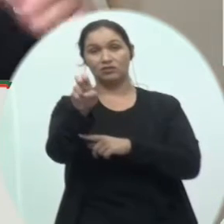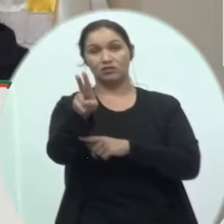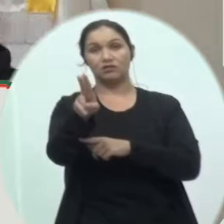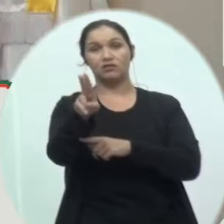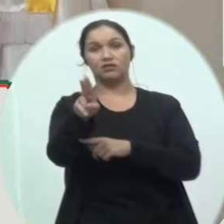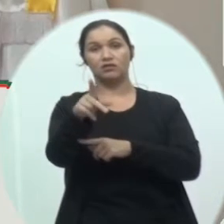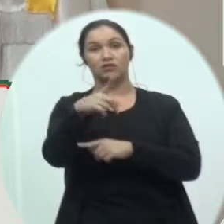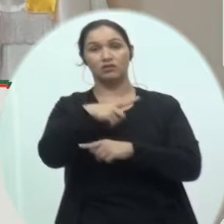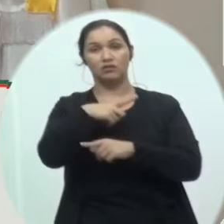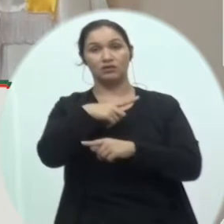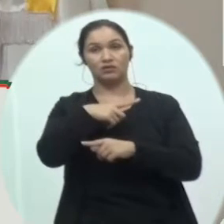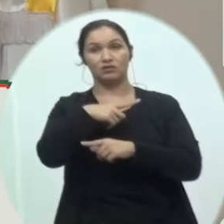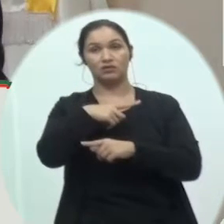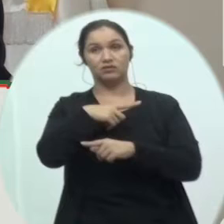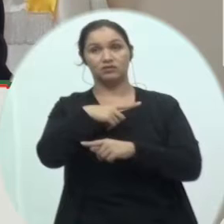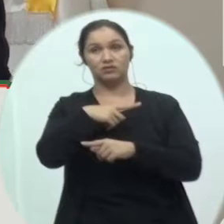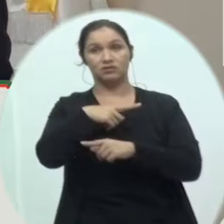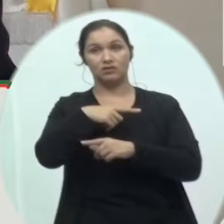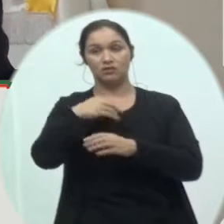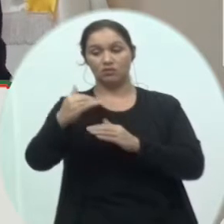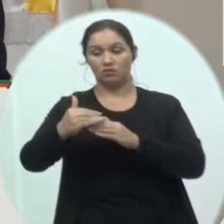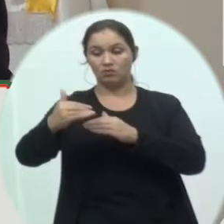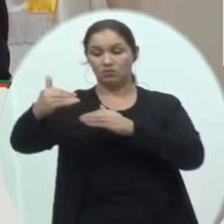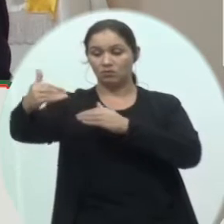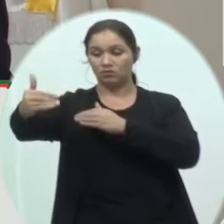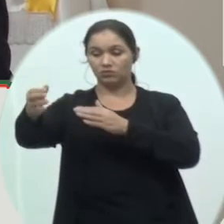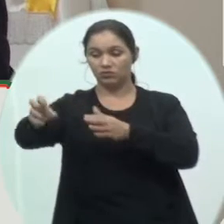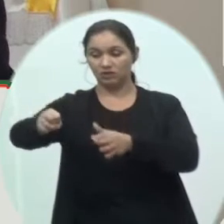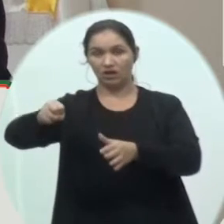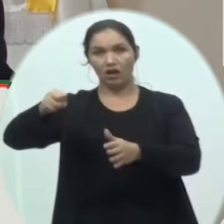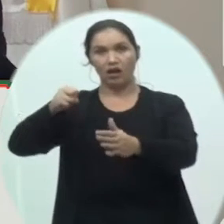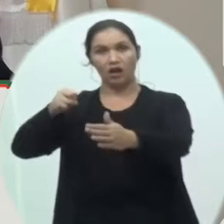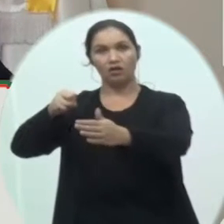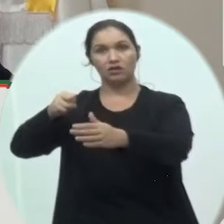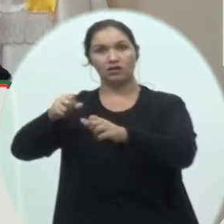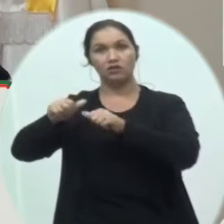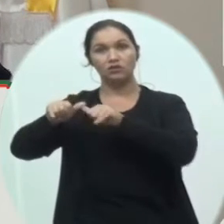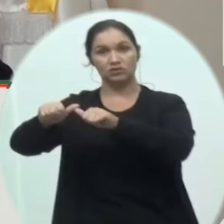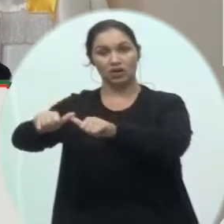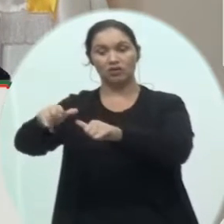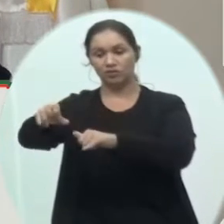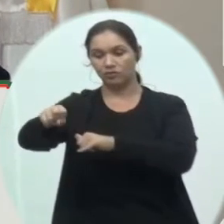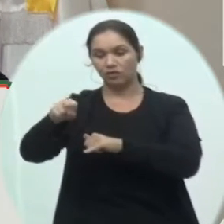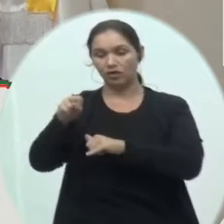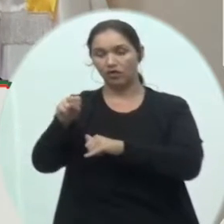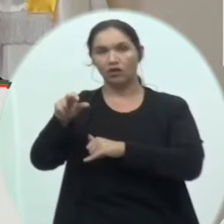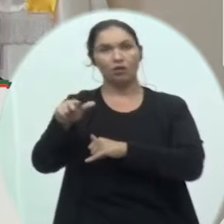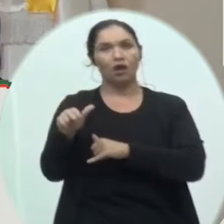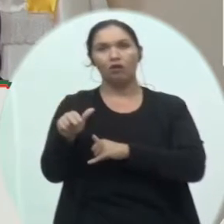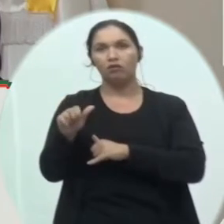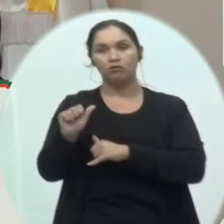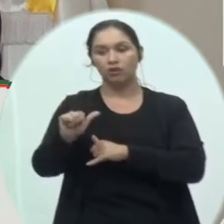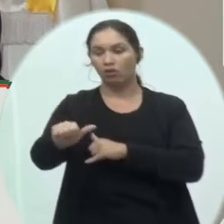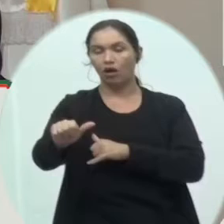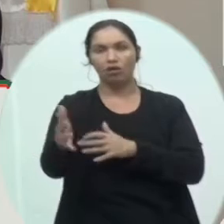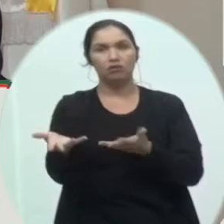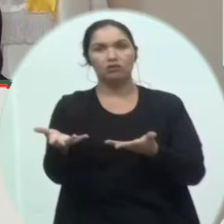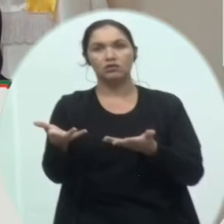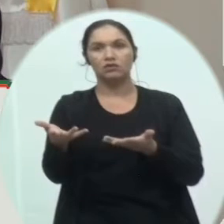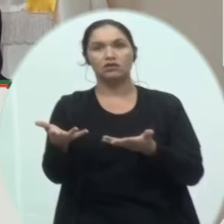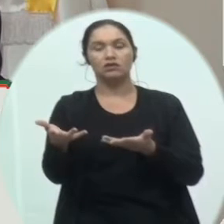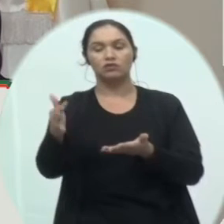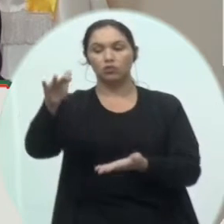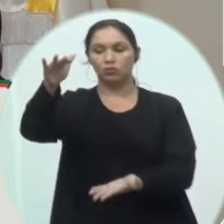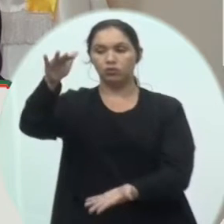isso, mas não tem uma sintonia, não tem uma resposta que chegue para a gente, que a gente diga assim, ó, não, essa resposta veio de